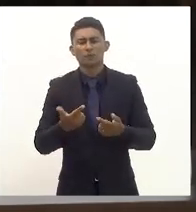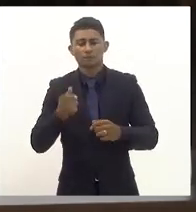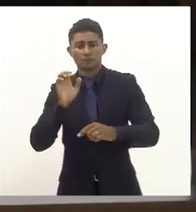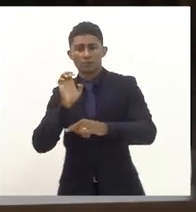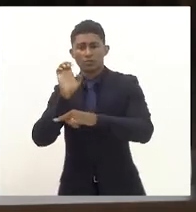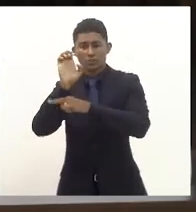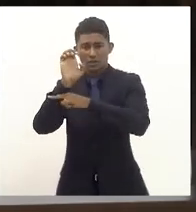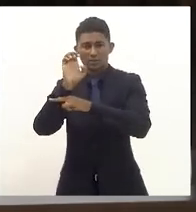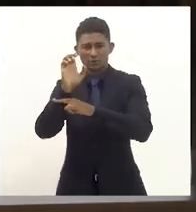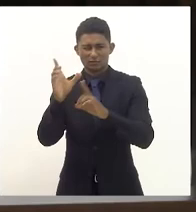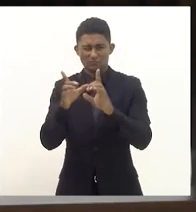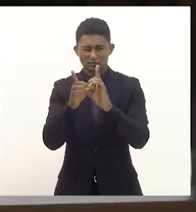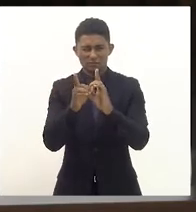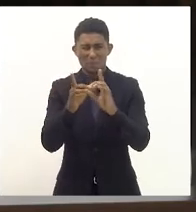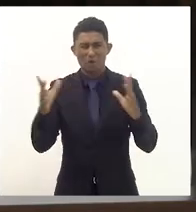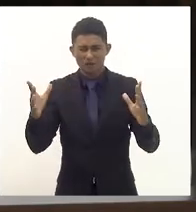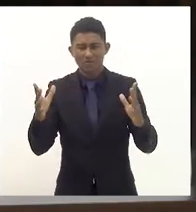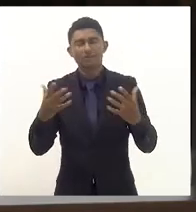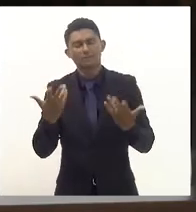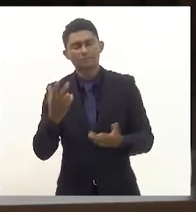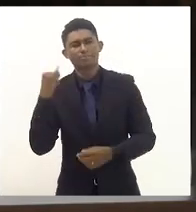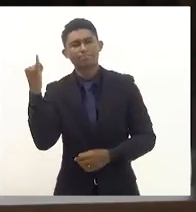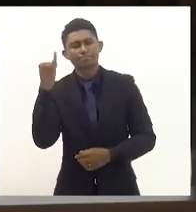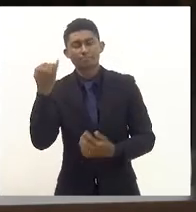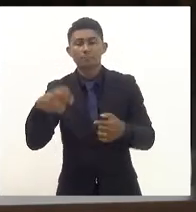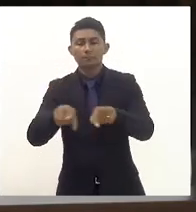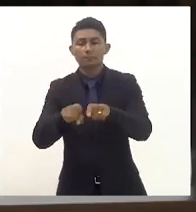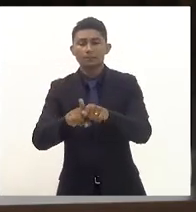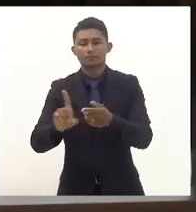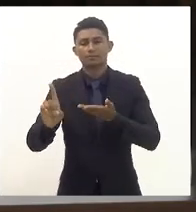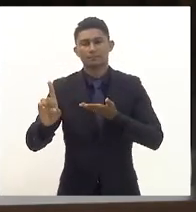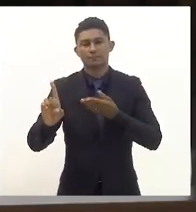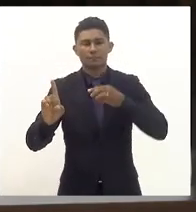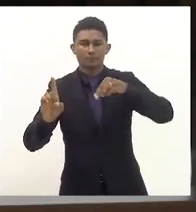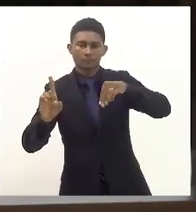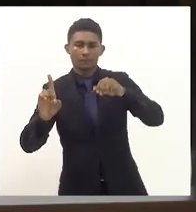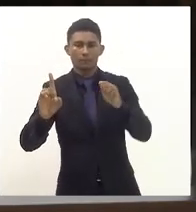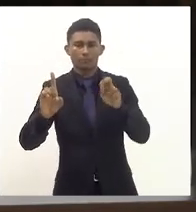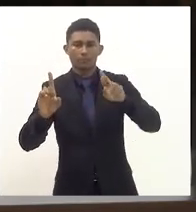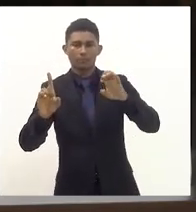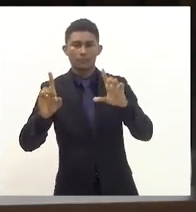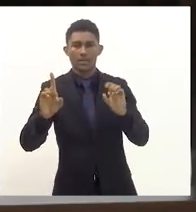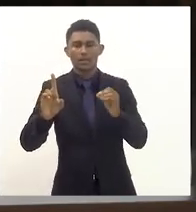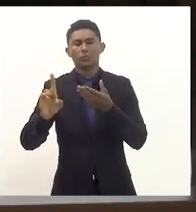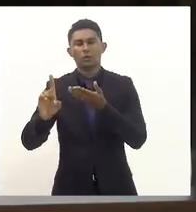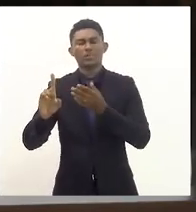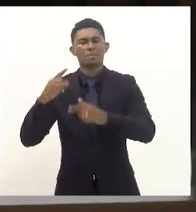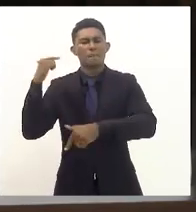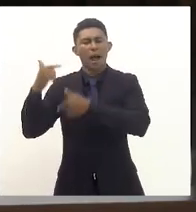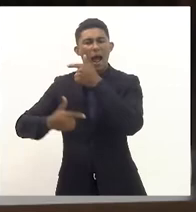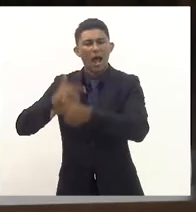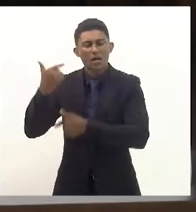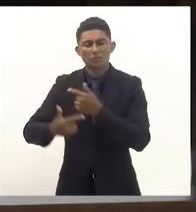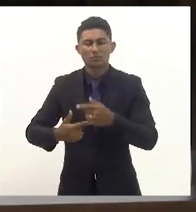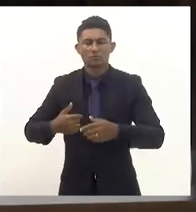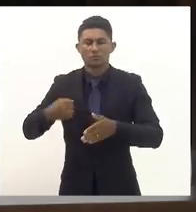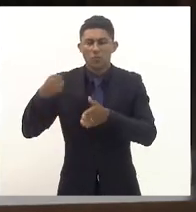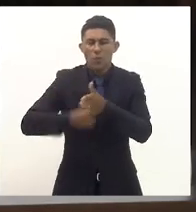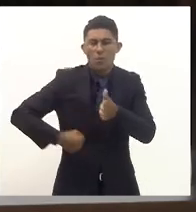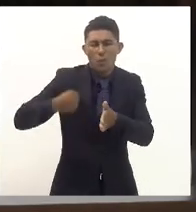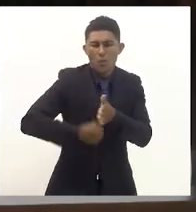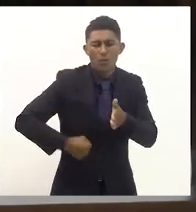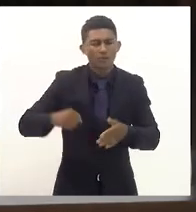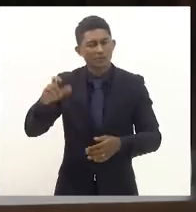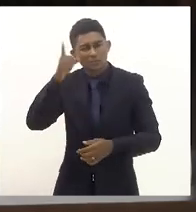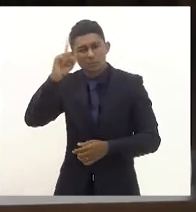direito e Marcelo Muniz honra a nossa instituição é com seu trabalho com a sua labuta para